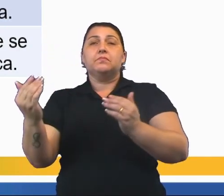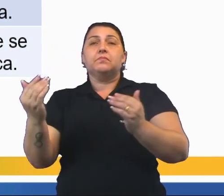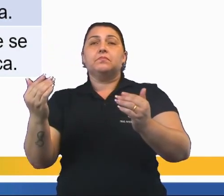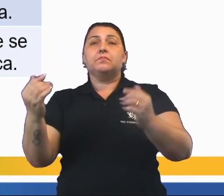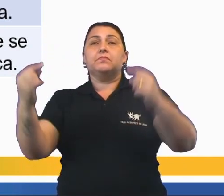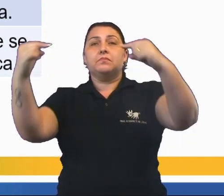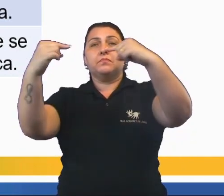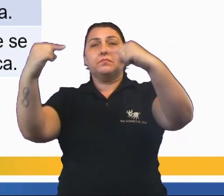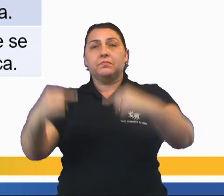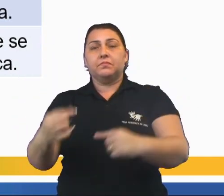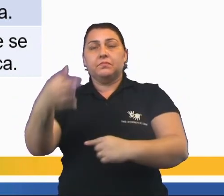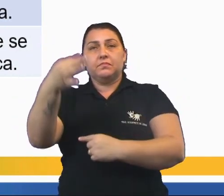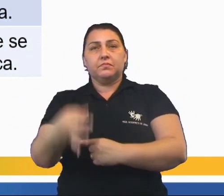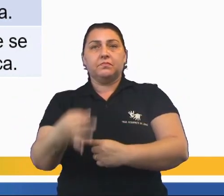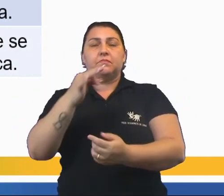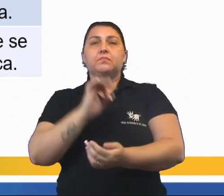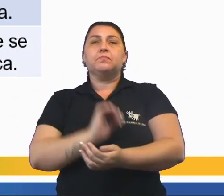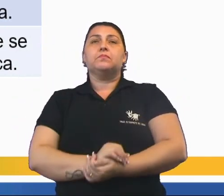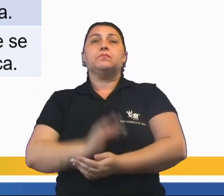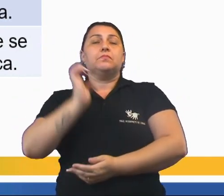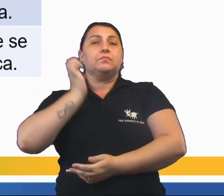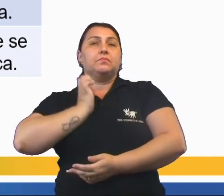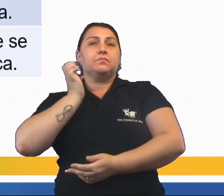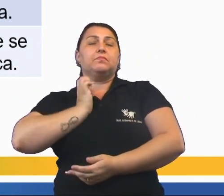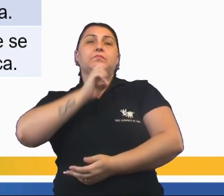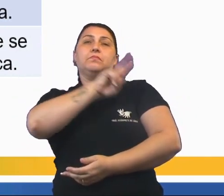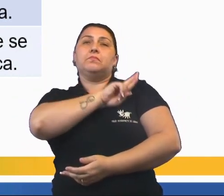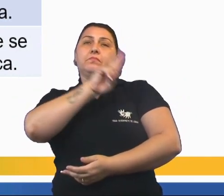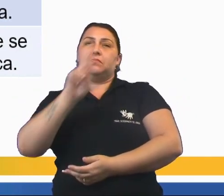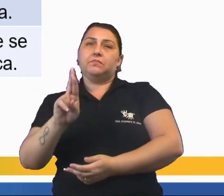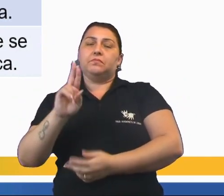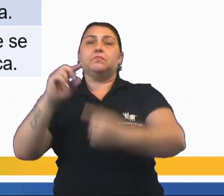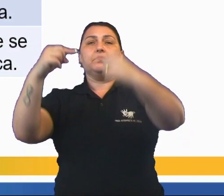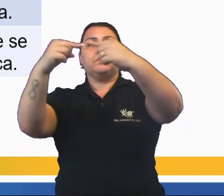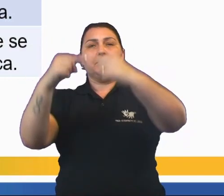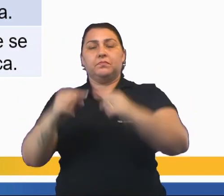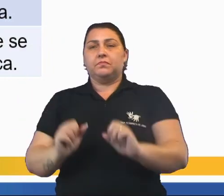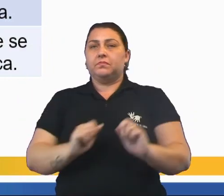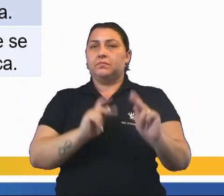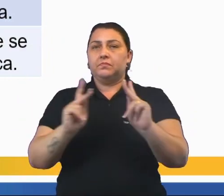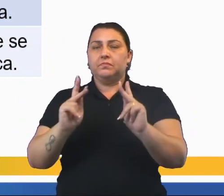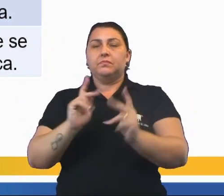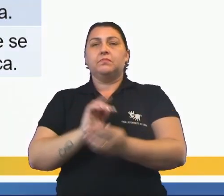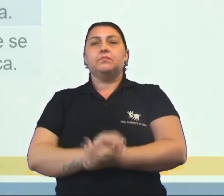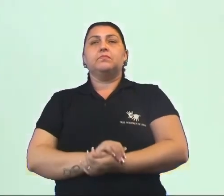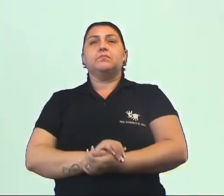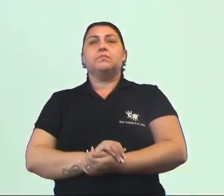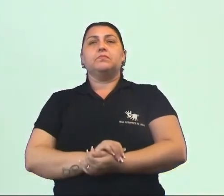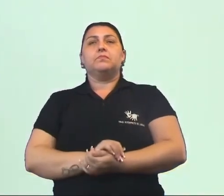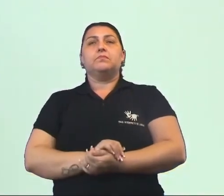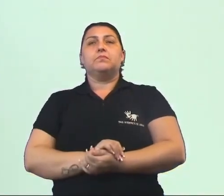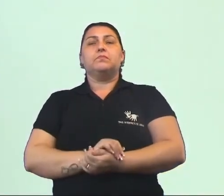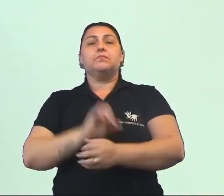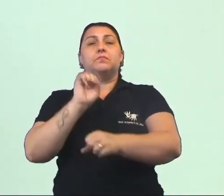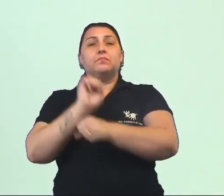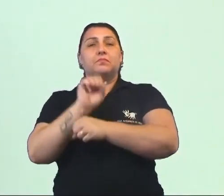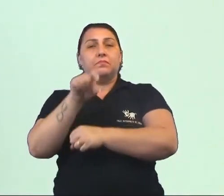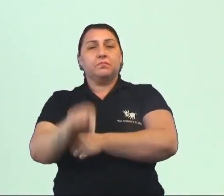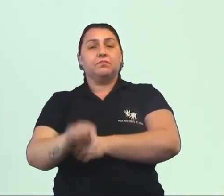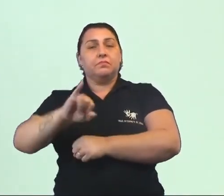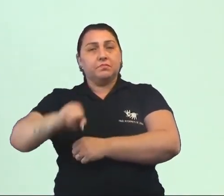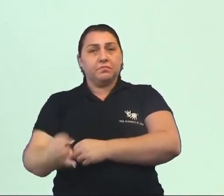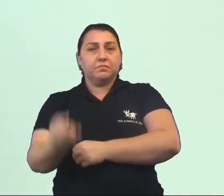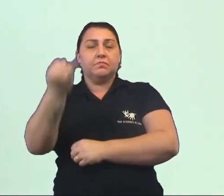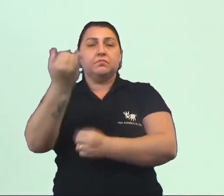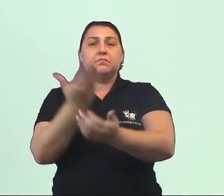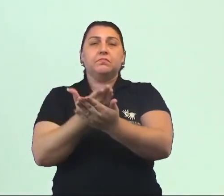correlacionar corretamente a questão ética com a questão religiosa, ok? A gente espera que você tenha